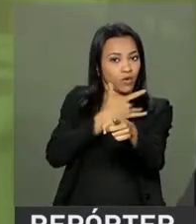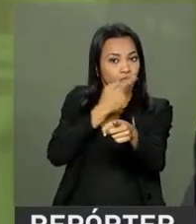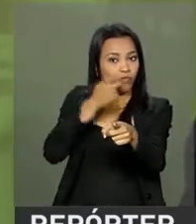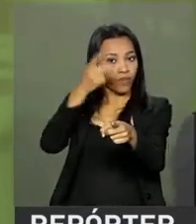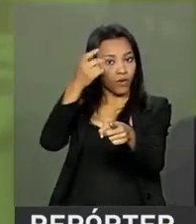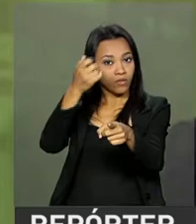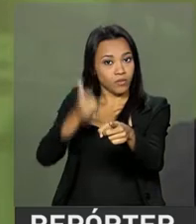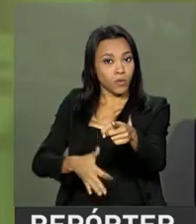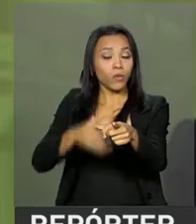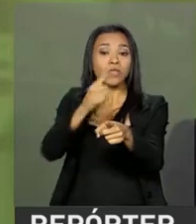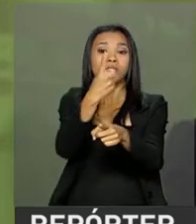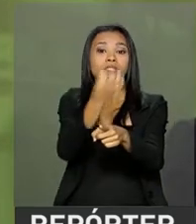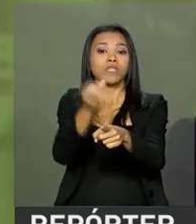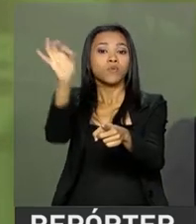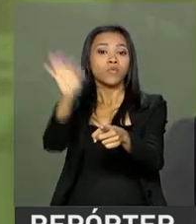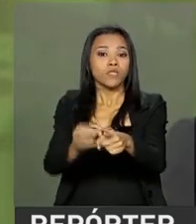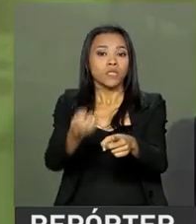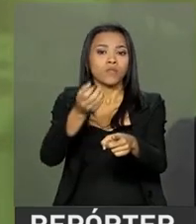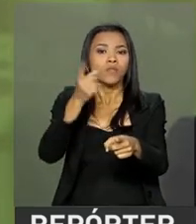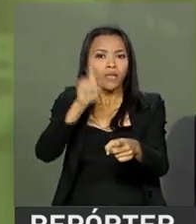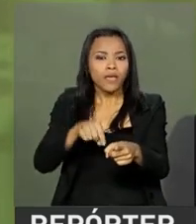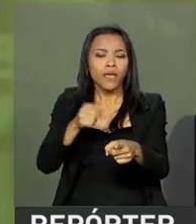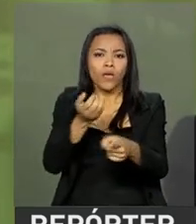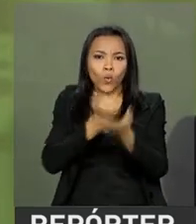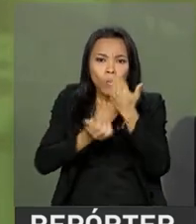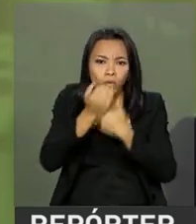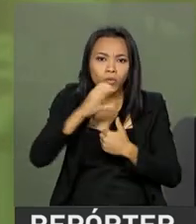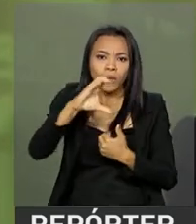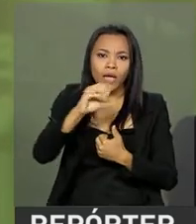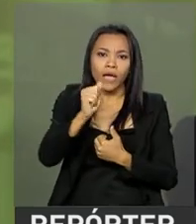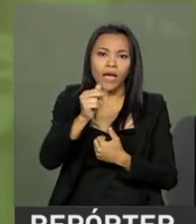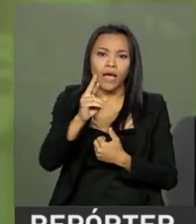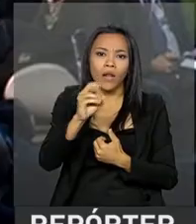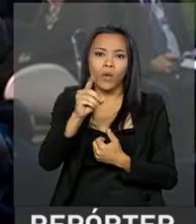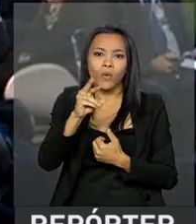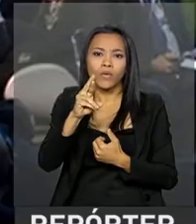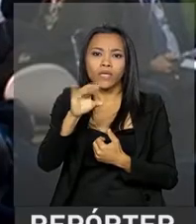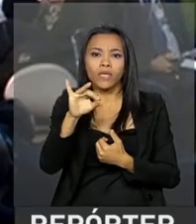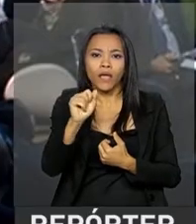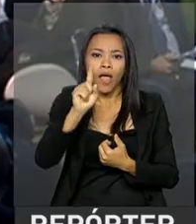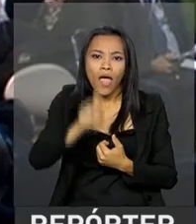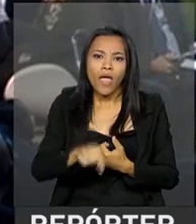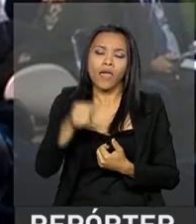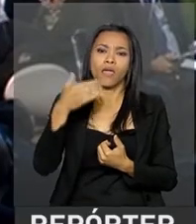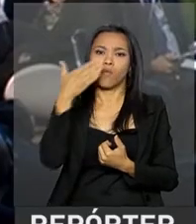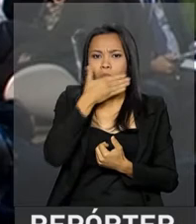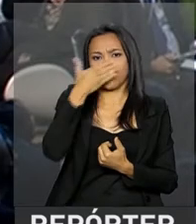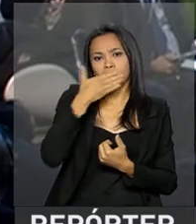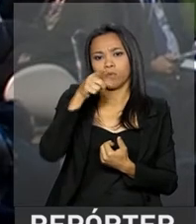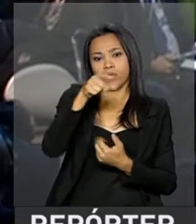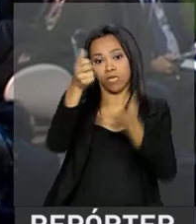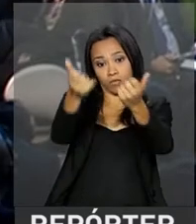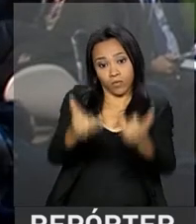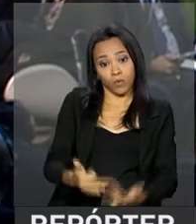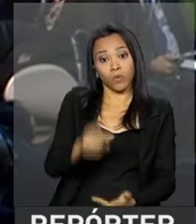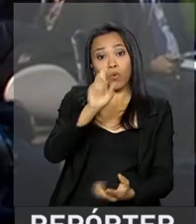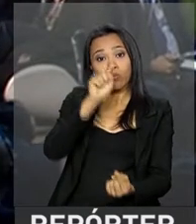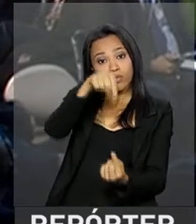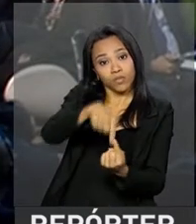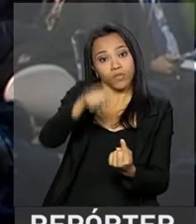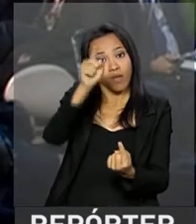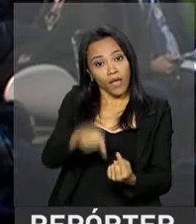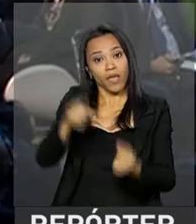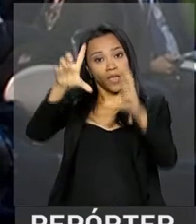16% das calorias consumidas pelo brasileiro diariamente têm origem no açúcar. Ricardo Barros defendeu como meta a redução e o